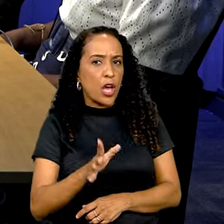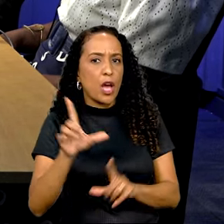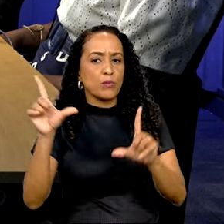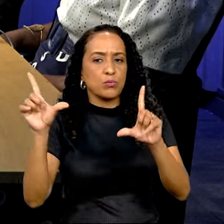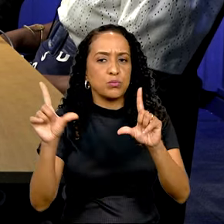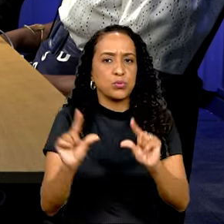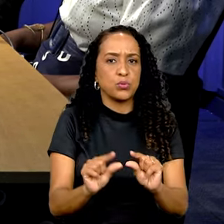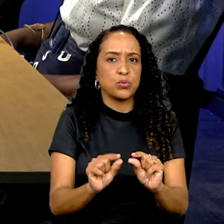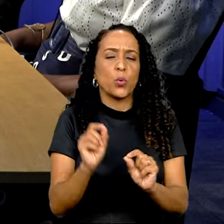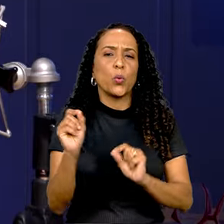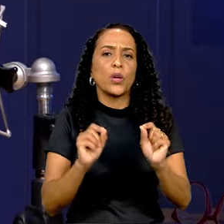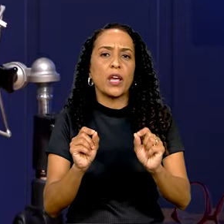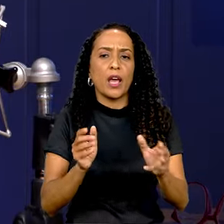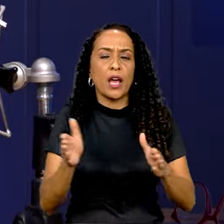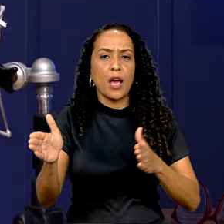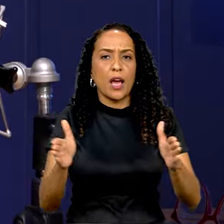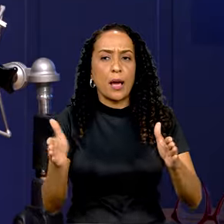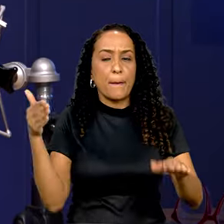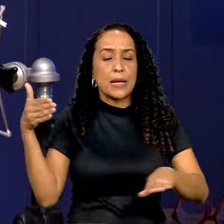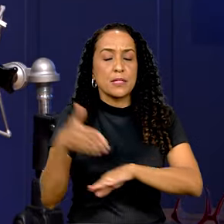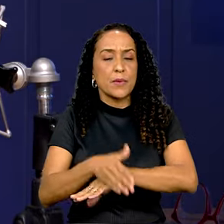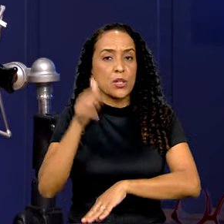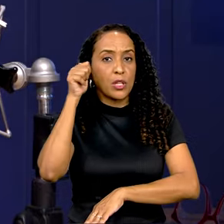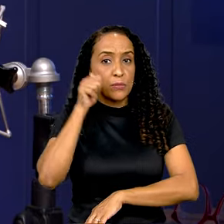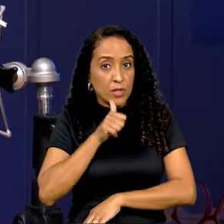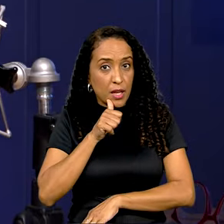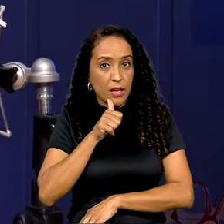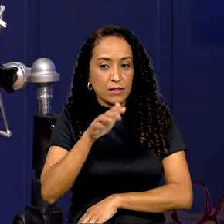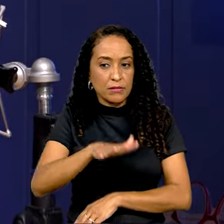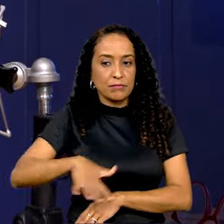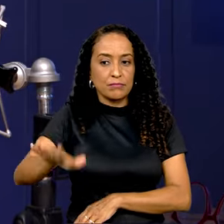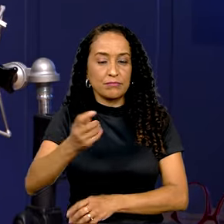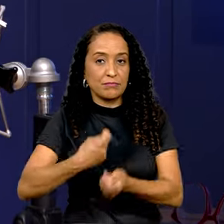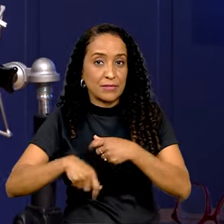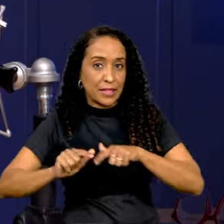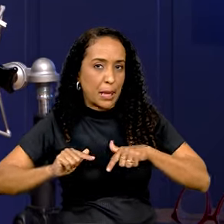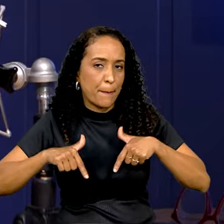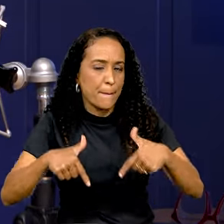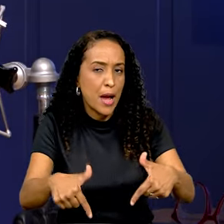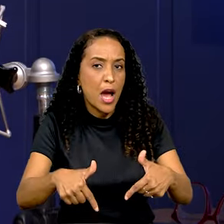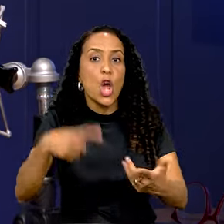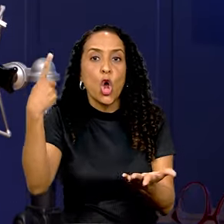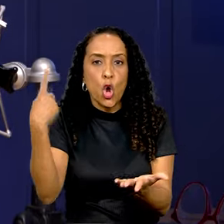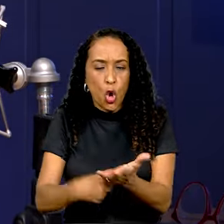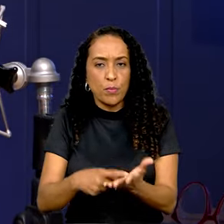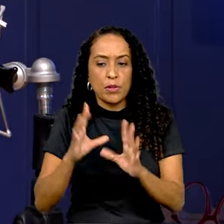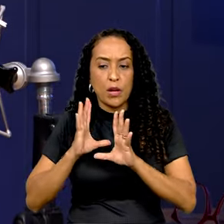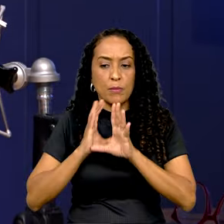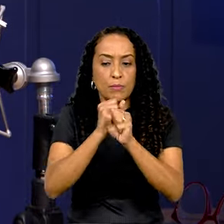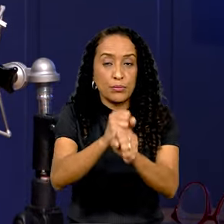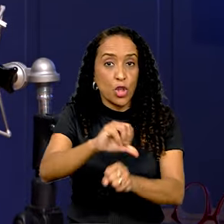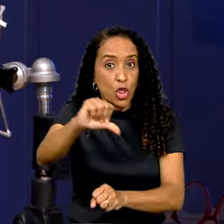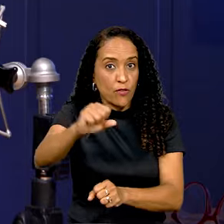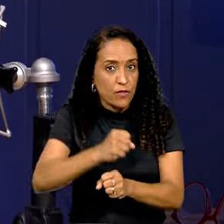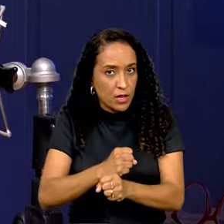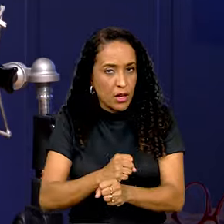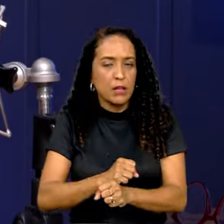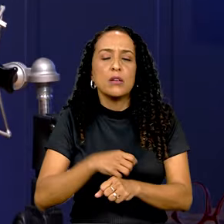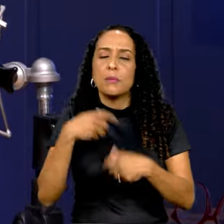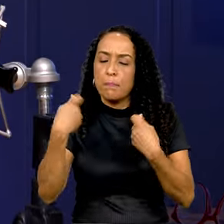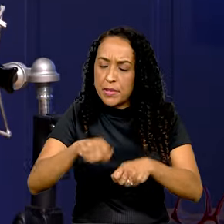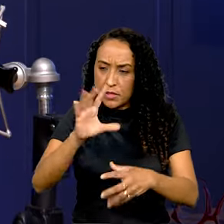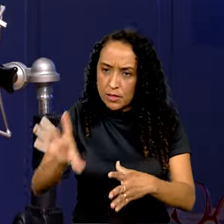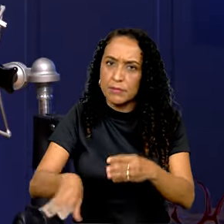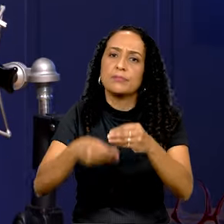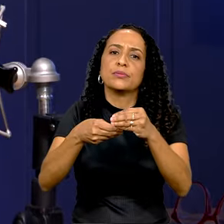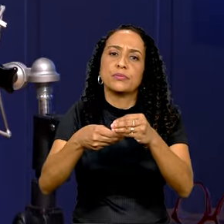comprometeu com a redução da lacuna da participação da mulher das mulheres no mercado de trabalho é um compromisso que completou 9 anos então